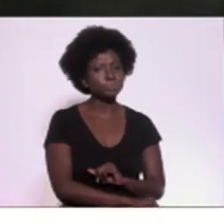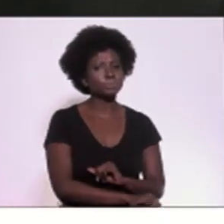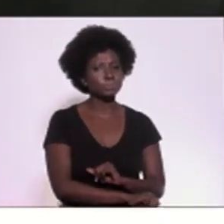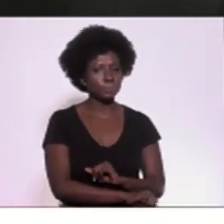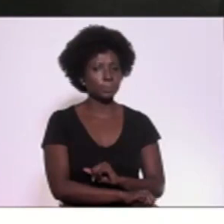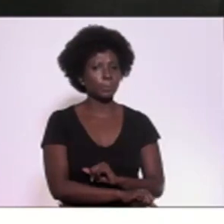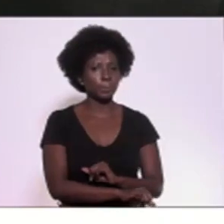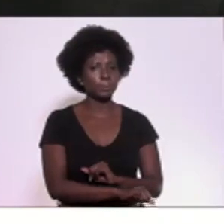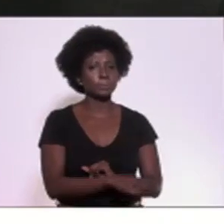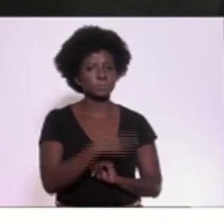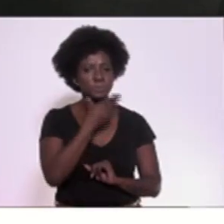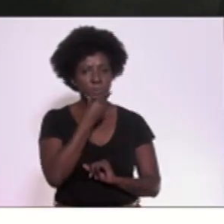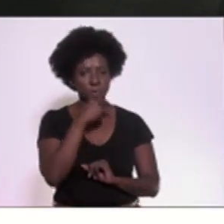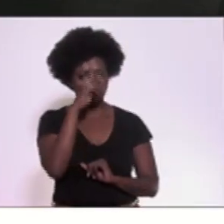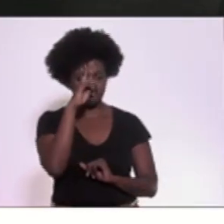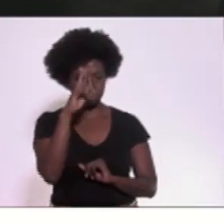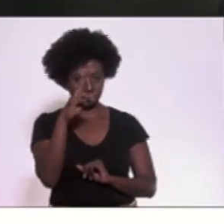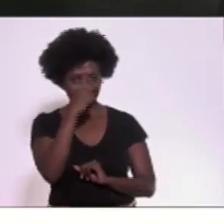Viu, senhor presidente?